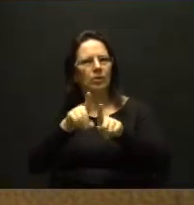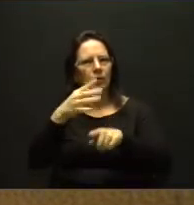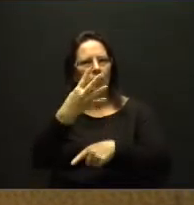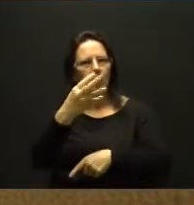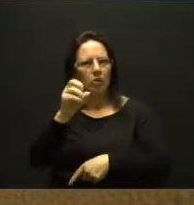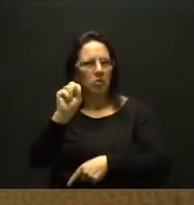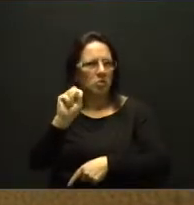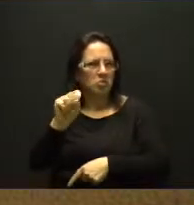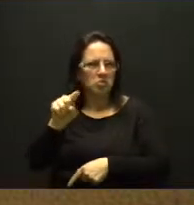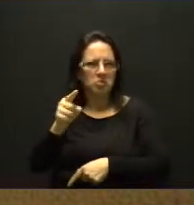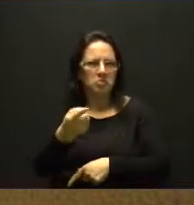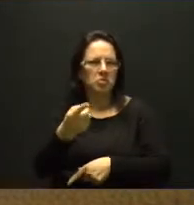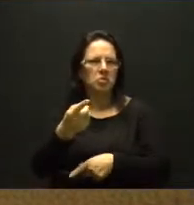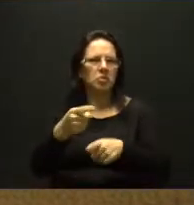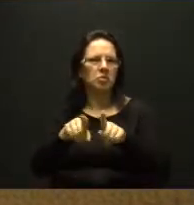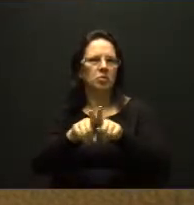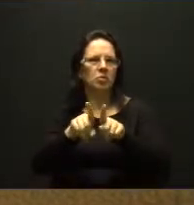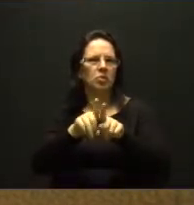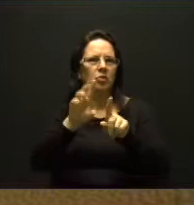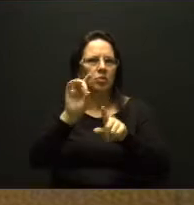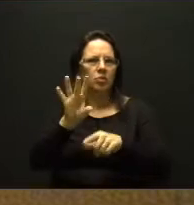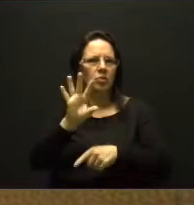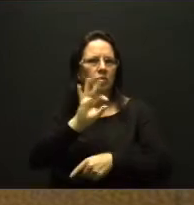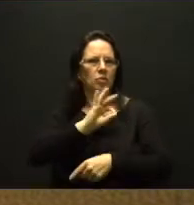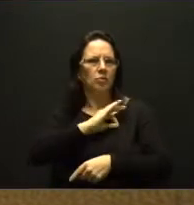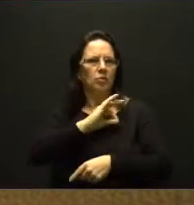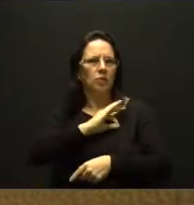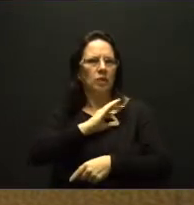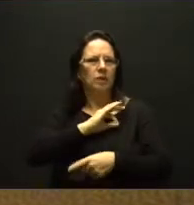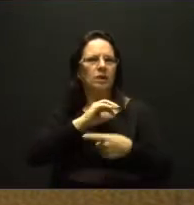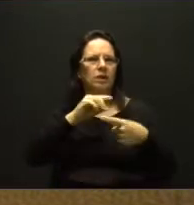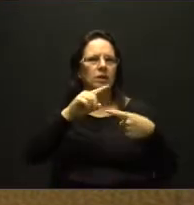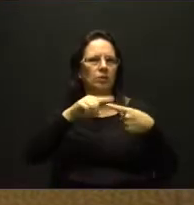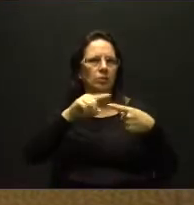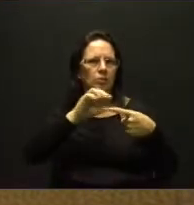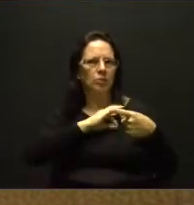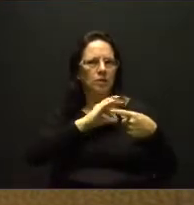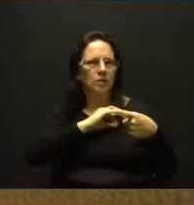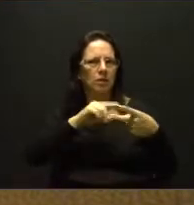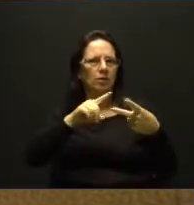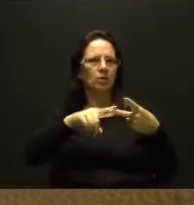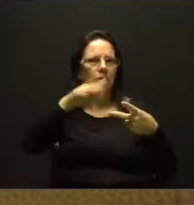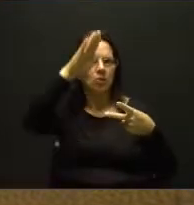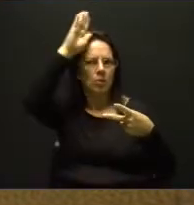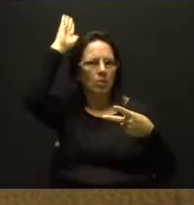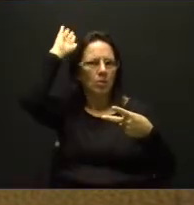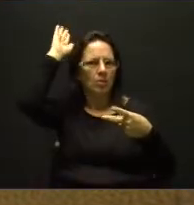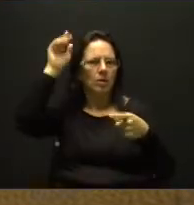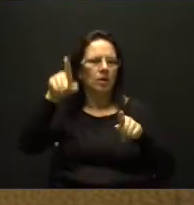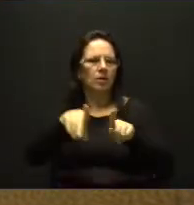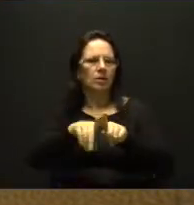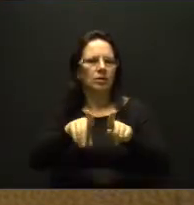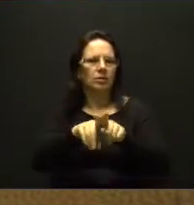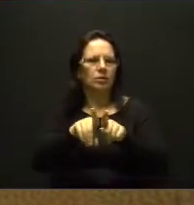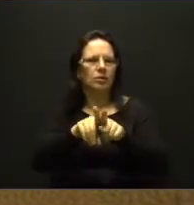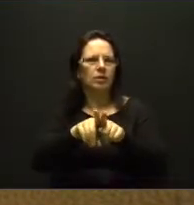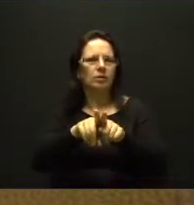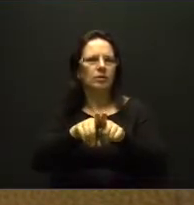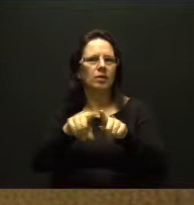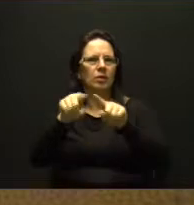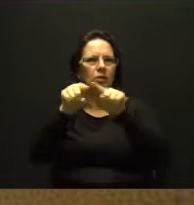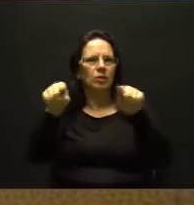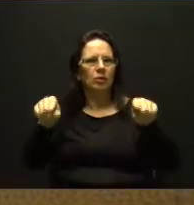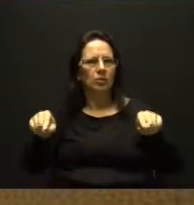mais um pro labore policial ou bombeiro em si mesmo básica